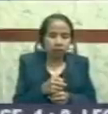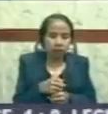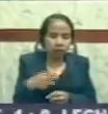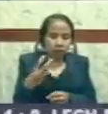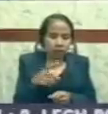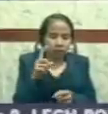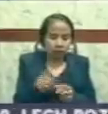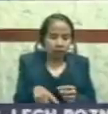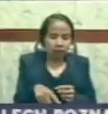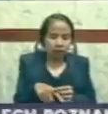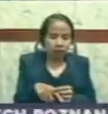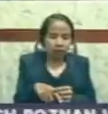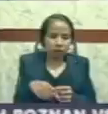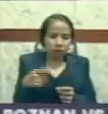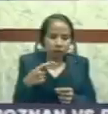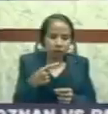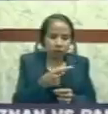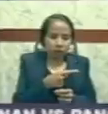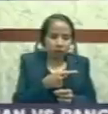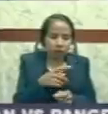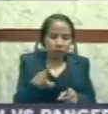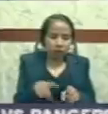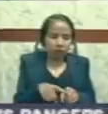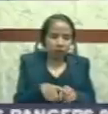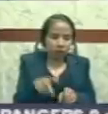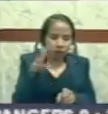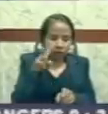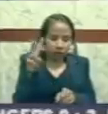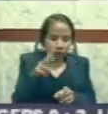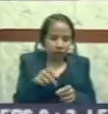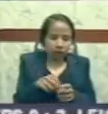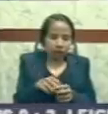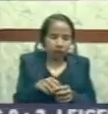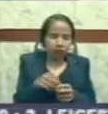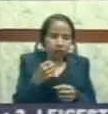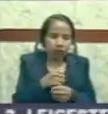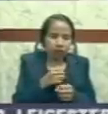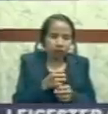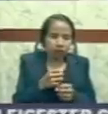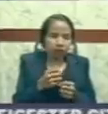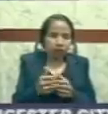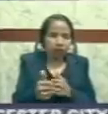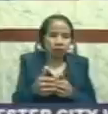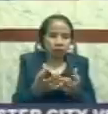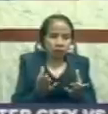Ita labela nessa parlamento, no lugar fiscalizador, tem que ser tudo em cara, mas é uma